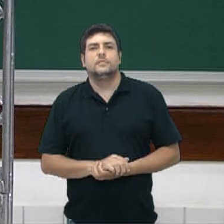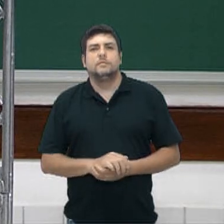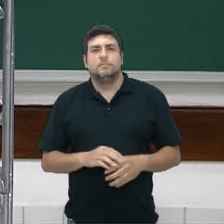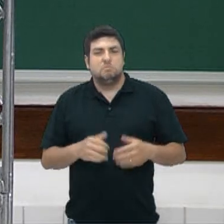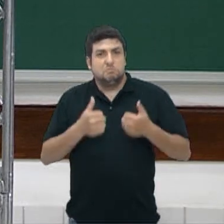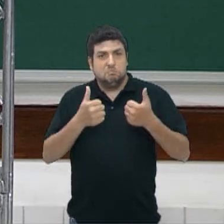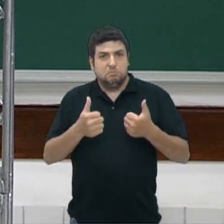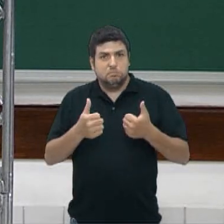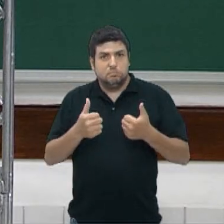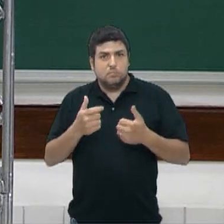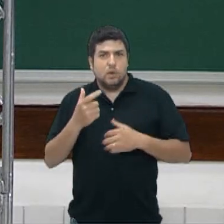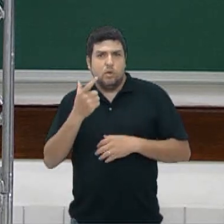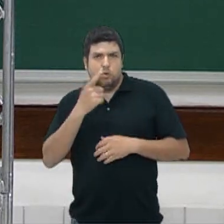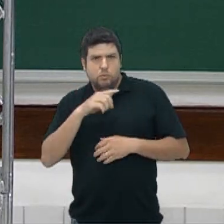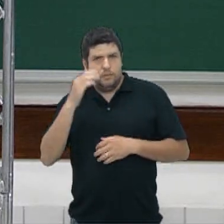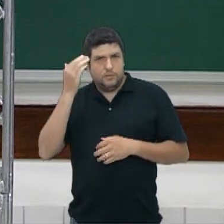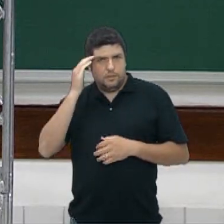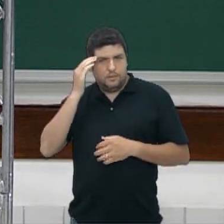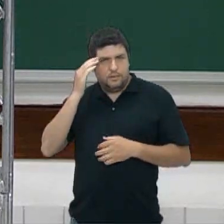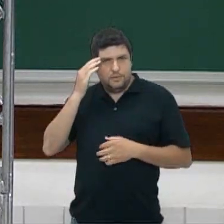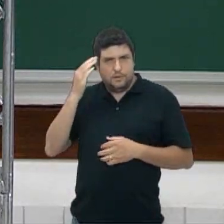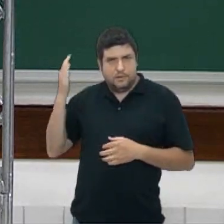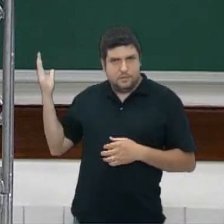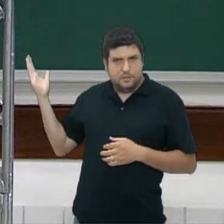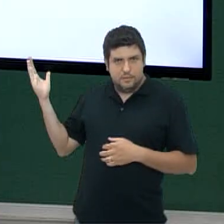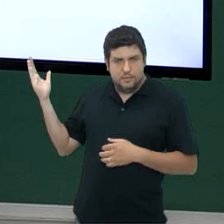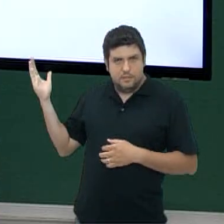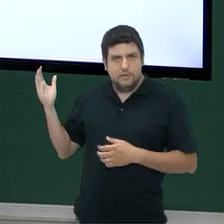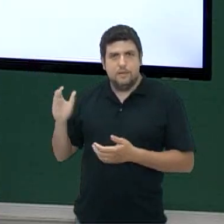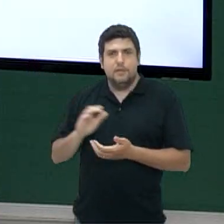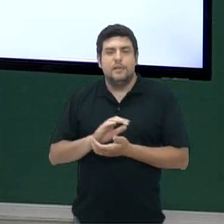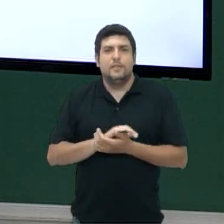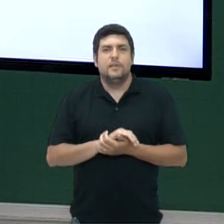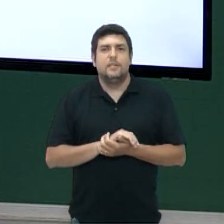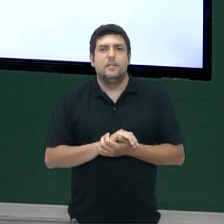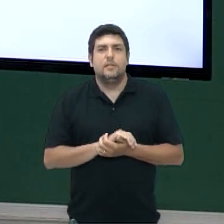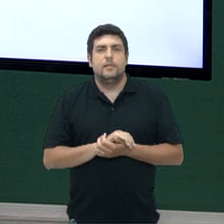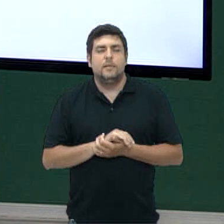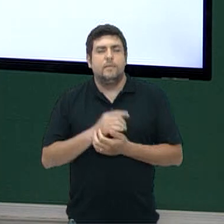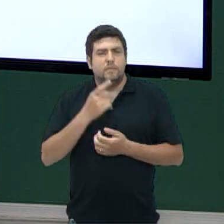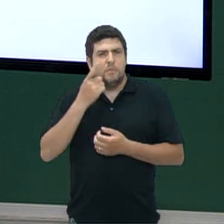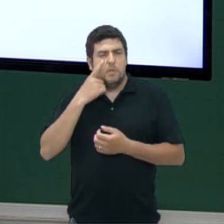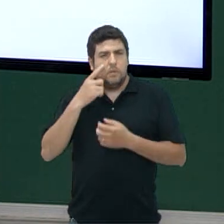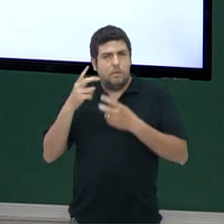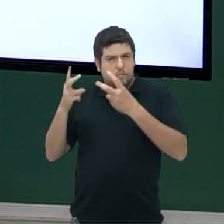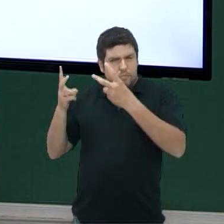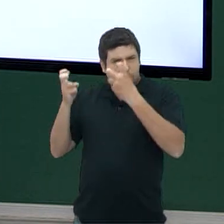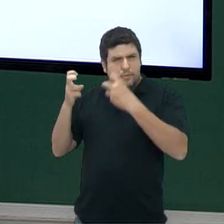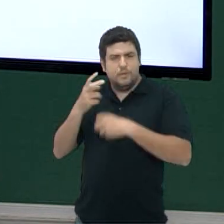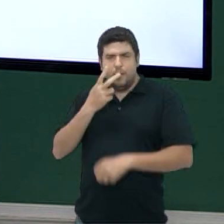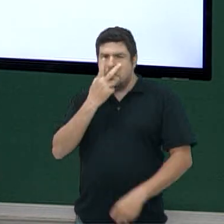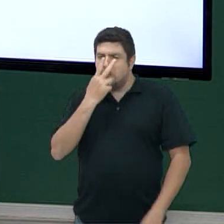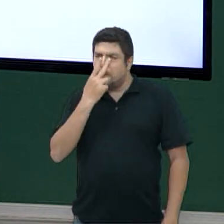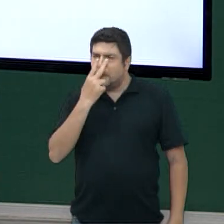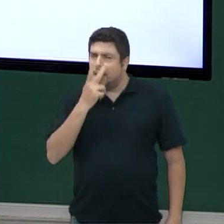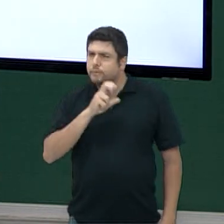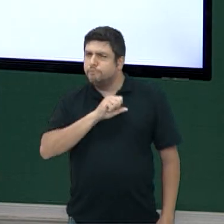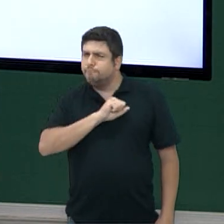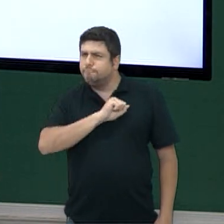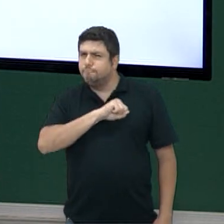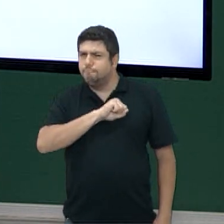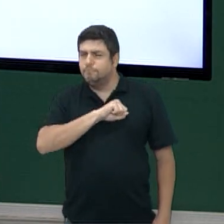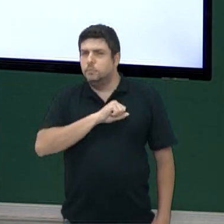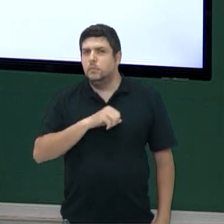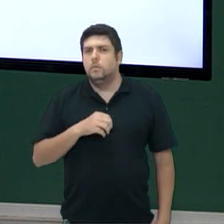E aí, pessoal, conseguiram entender a questão? Vejam, aqui tem uma malandragem, certo? Vocês têm que entender